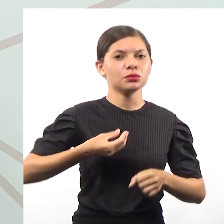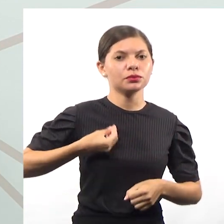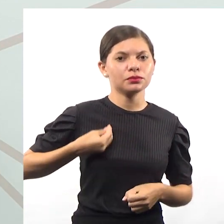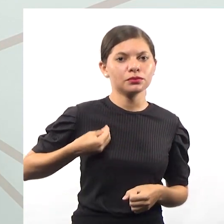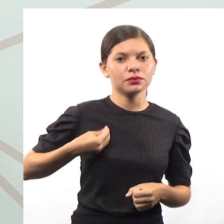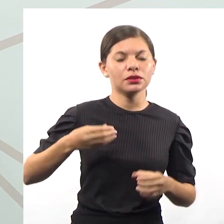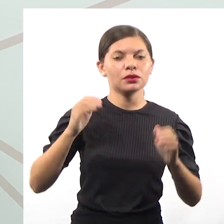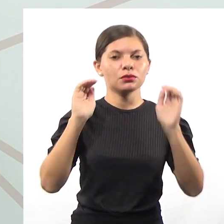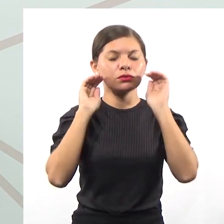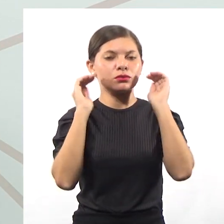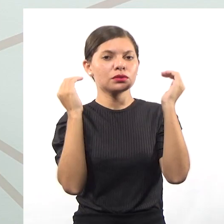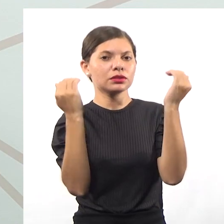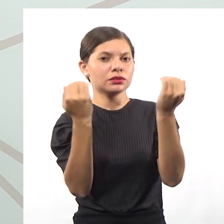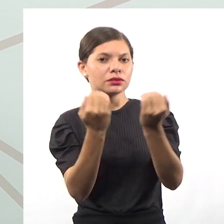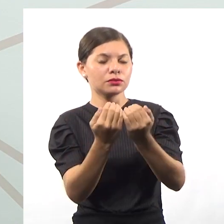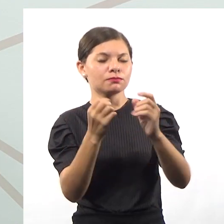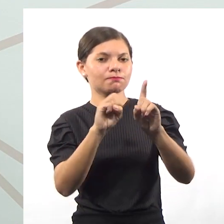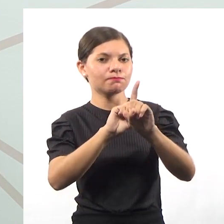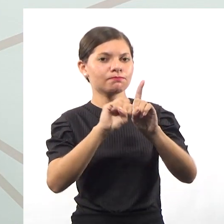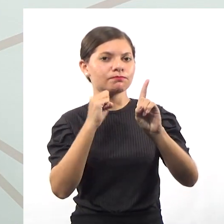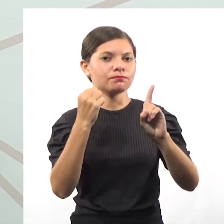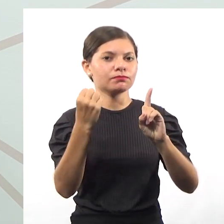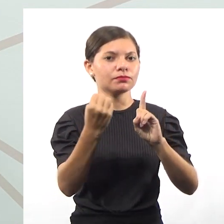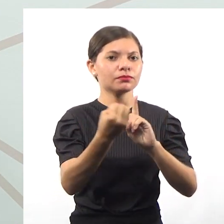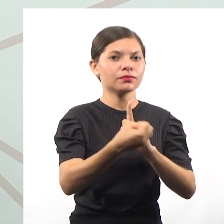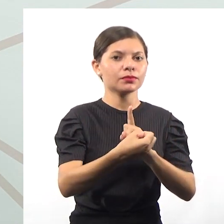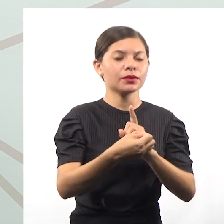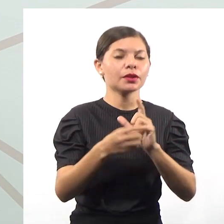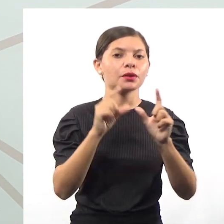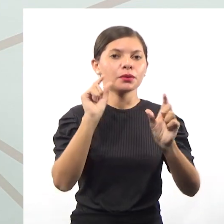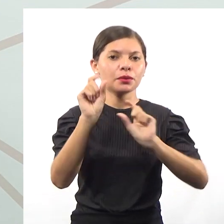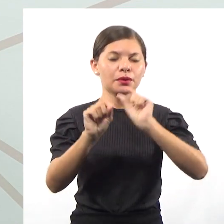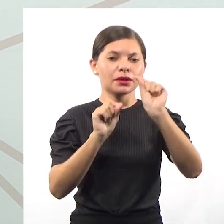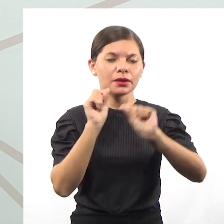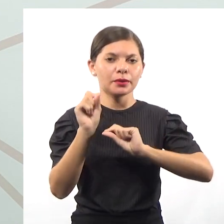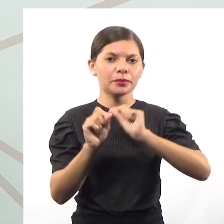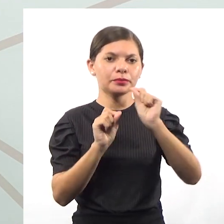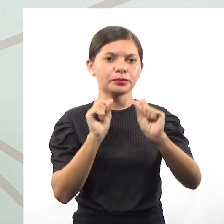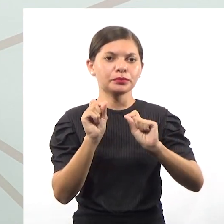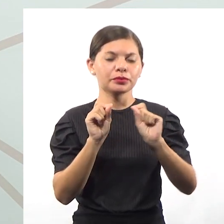o coletivo, são considerados como